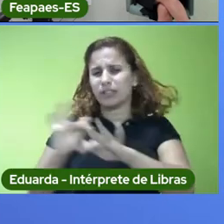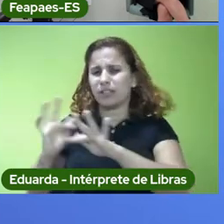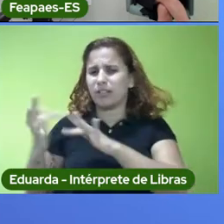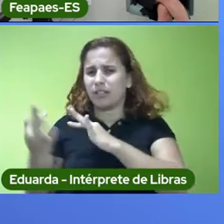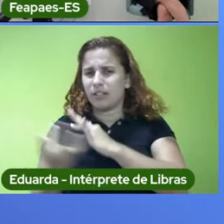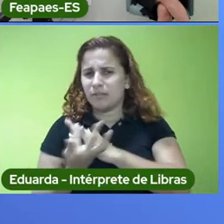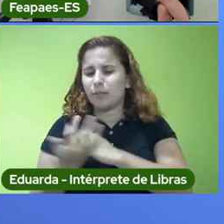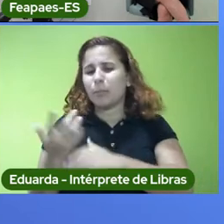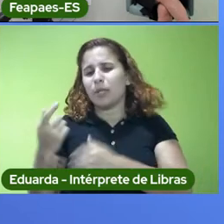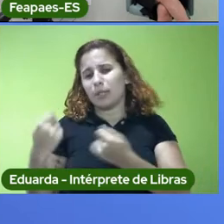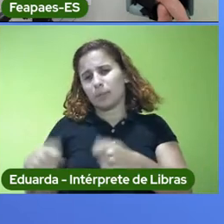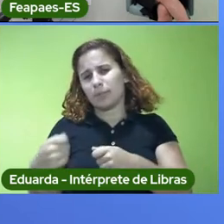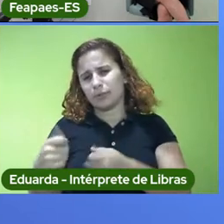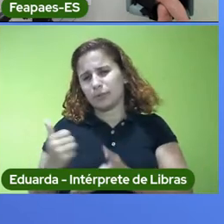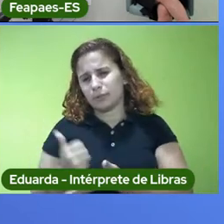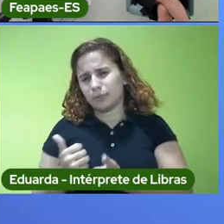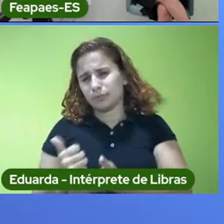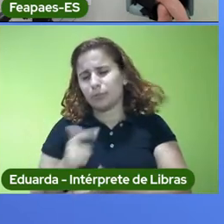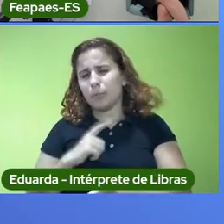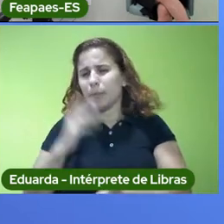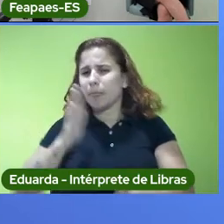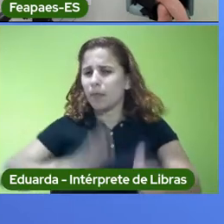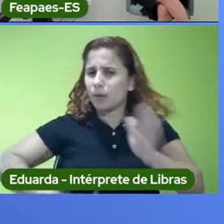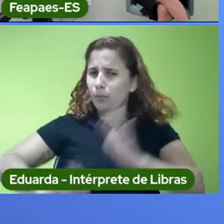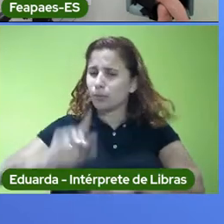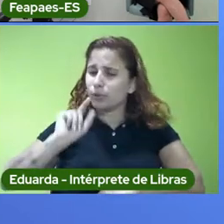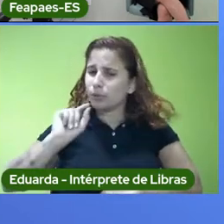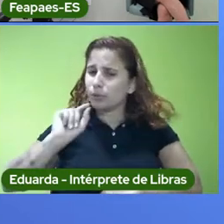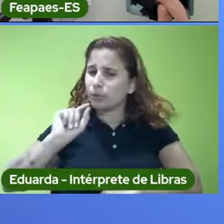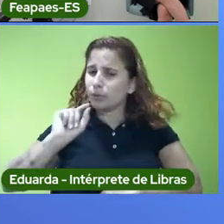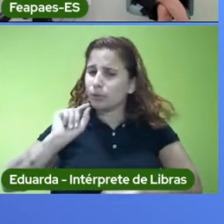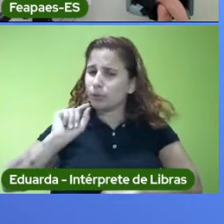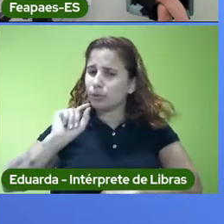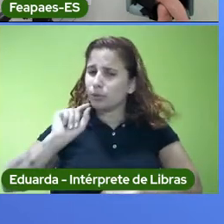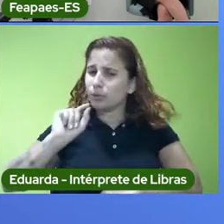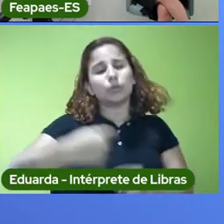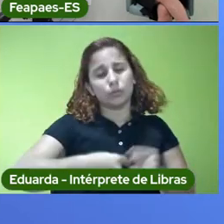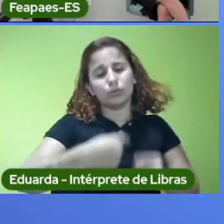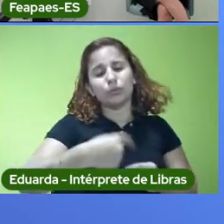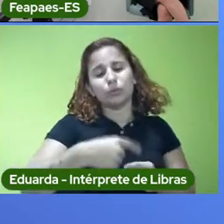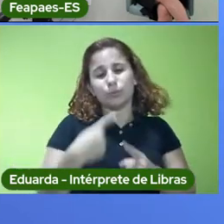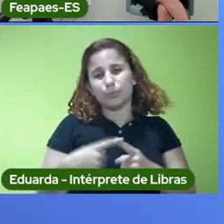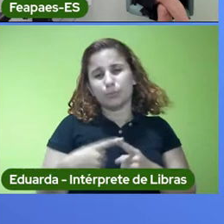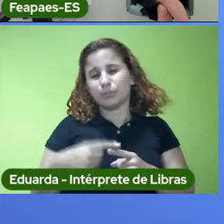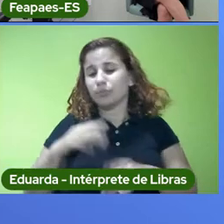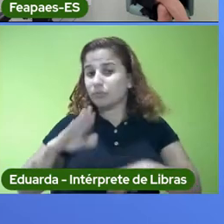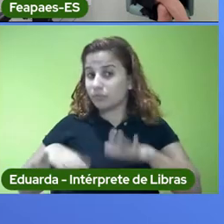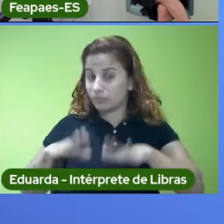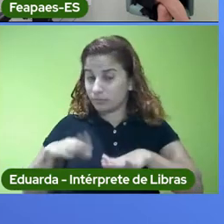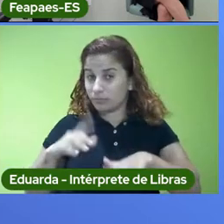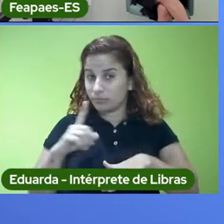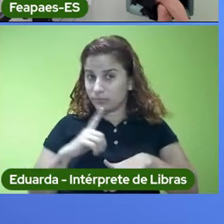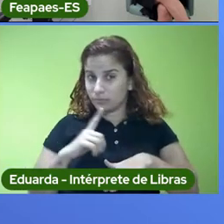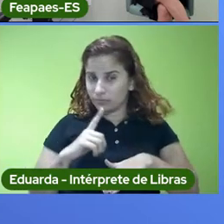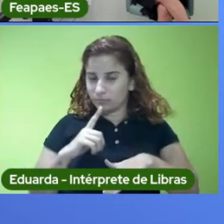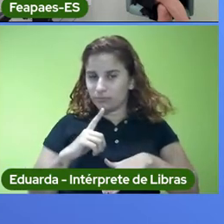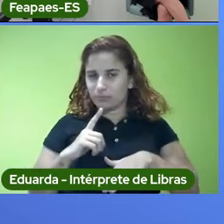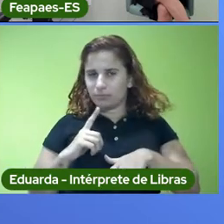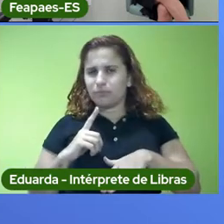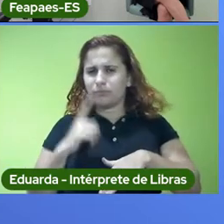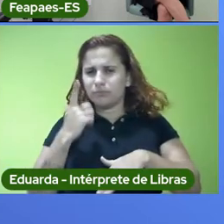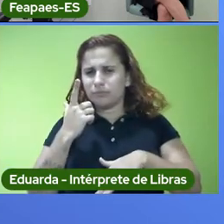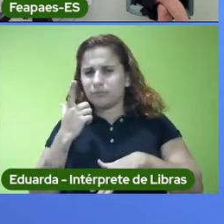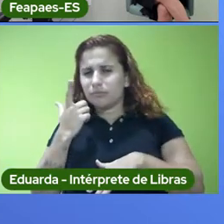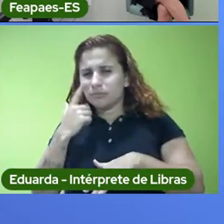essas discussões e às vezes até, e nada mais importante do que